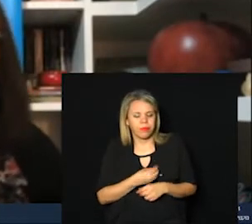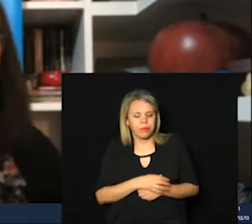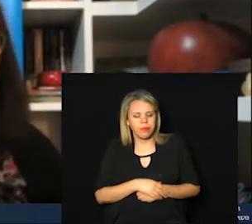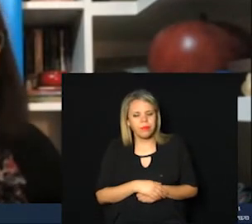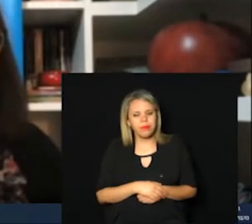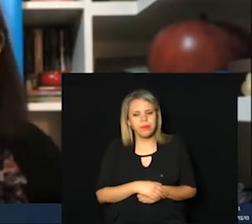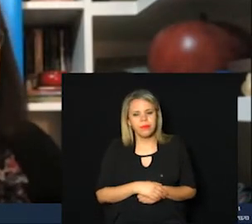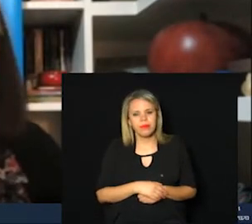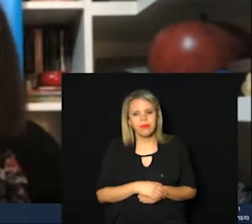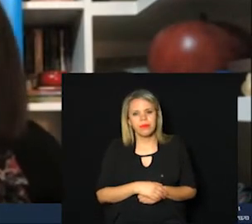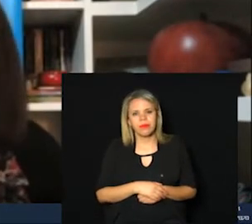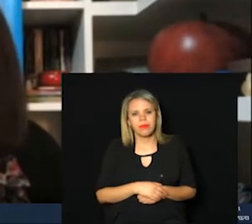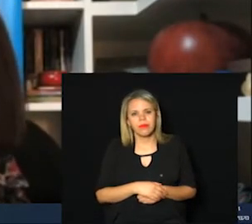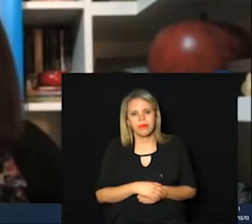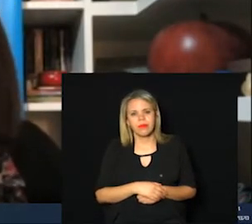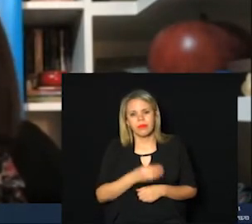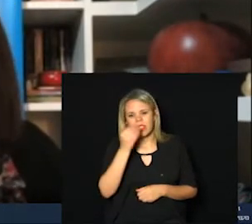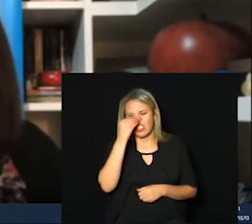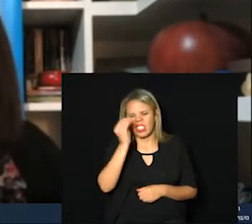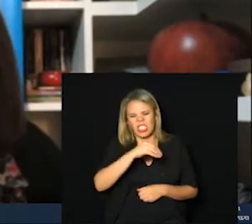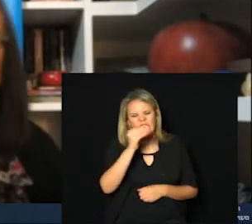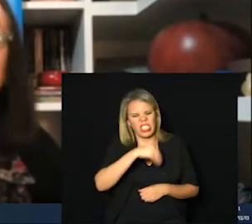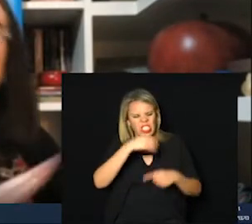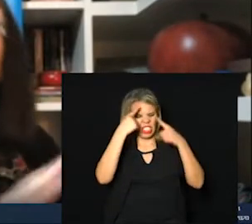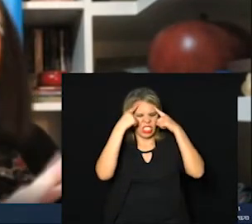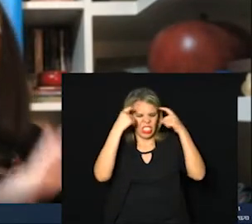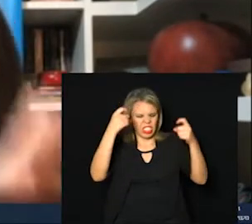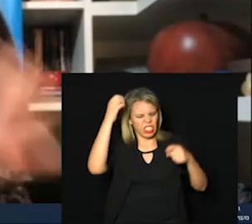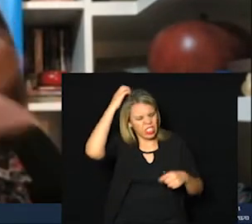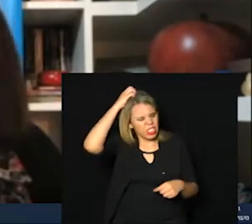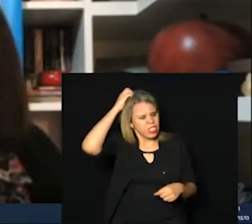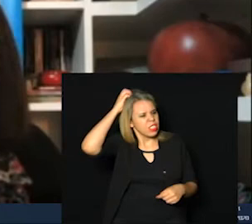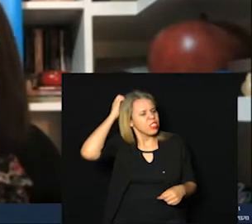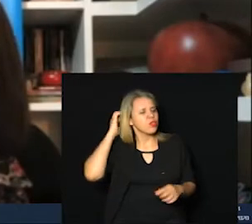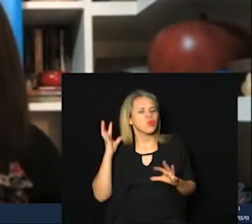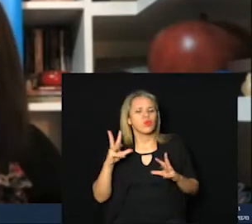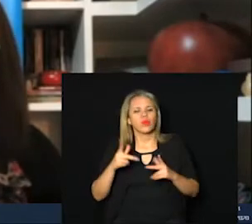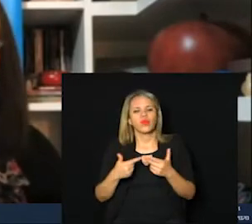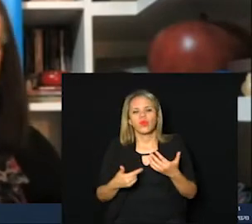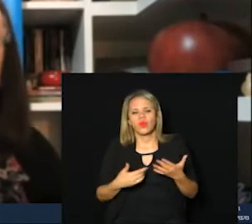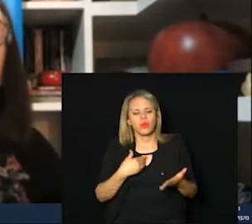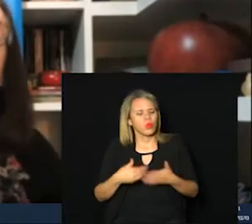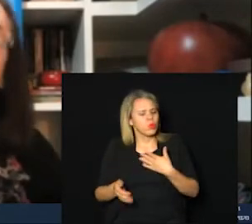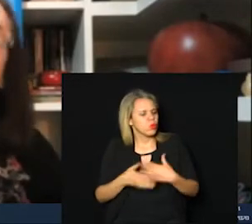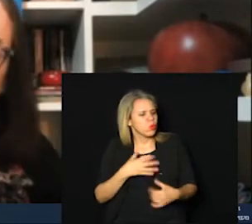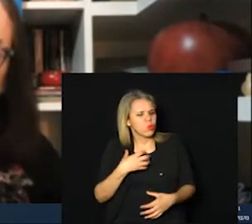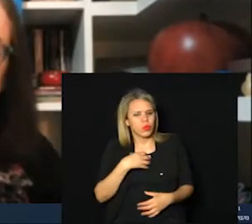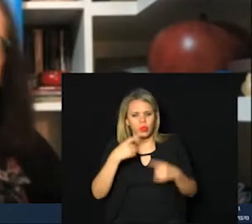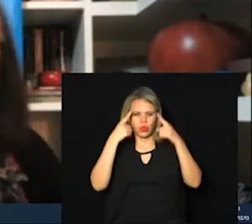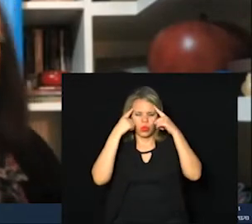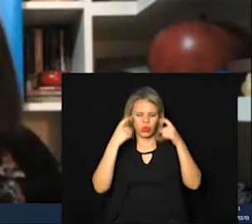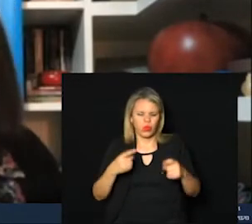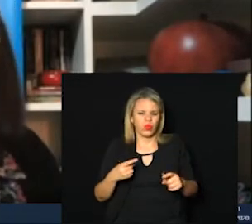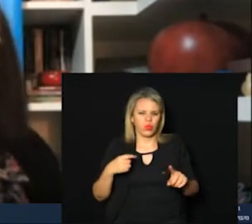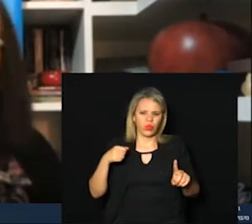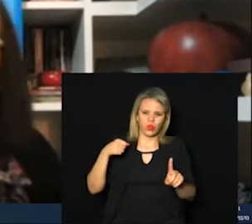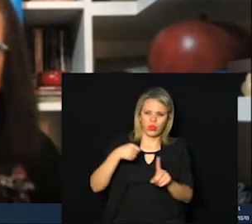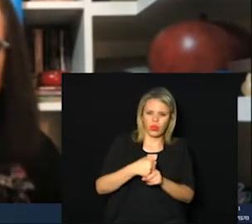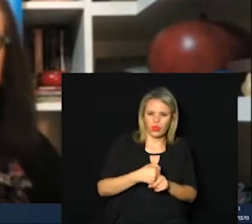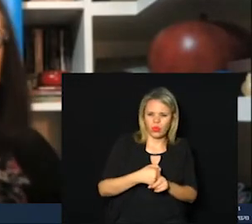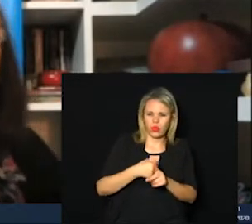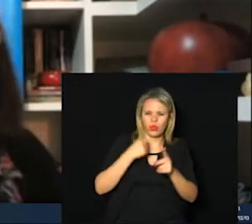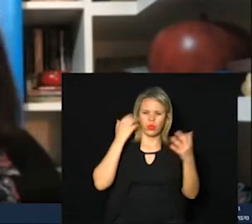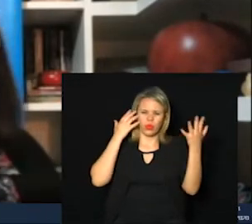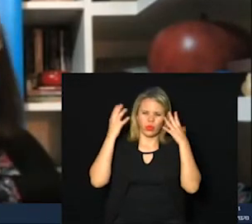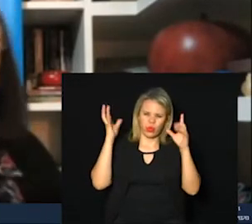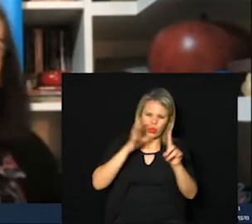vive. Rejeitar a violência em todas as suas formas. A violência física, a violência psicológica,